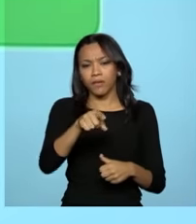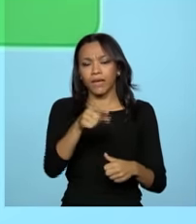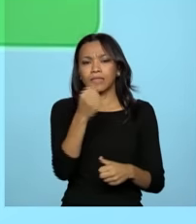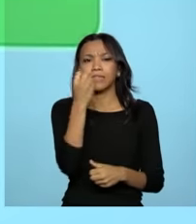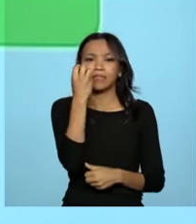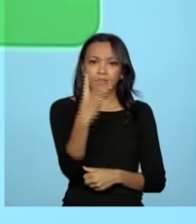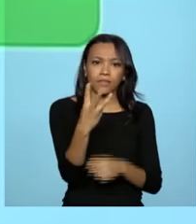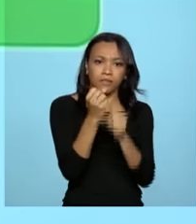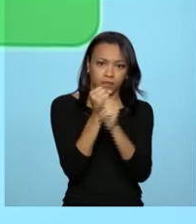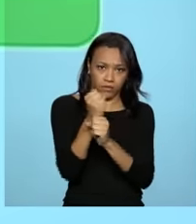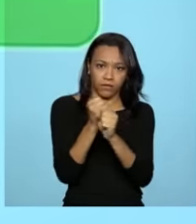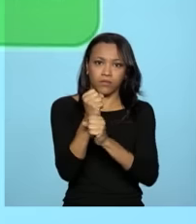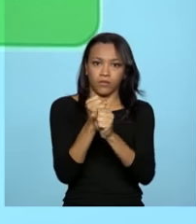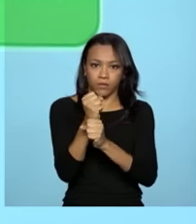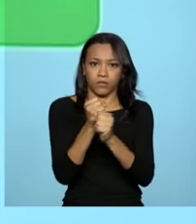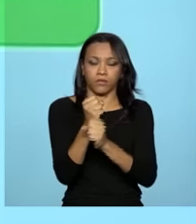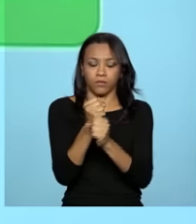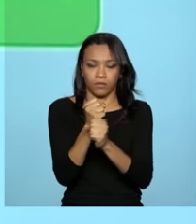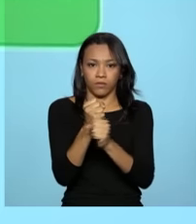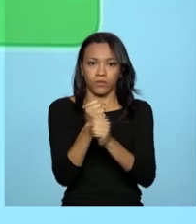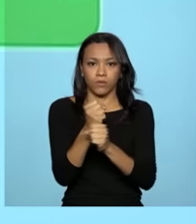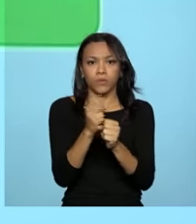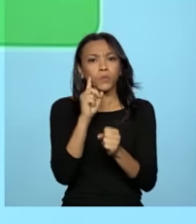3 anos. Cada 3 anos